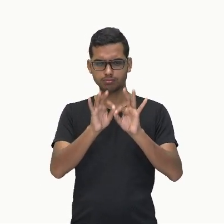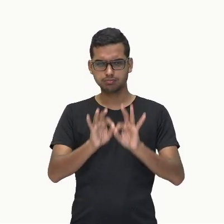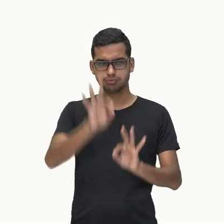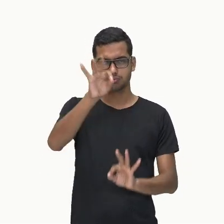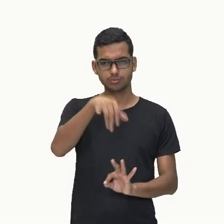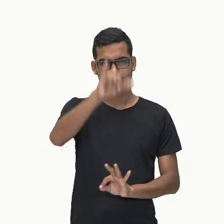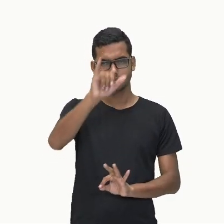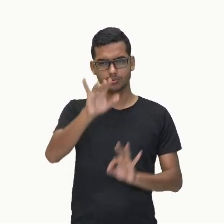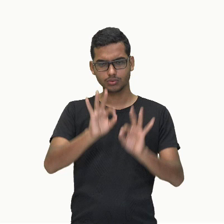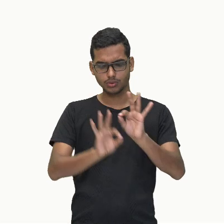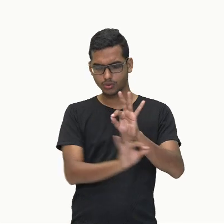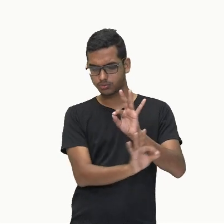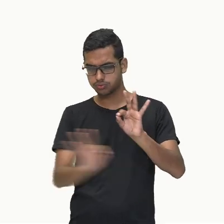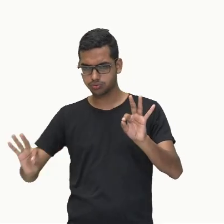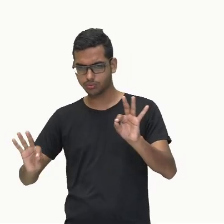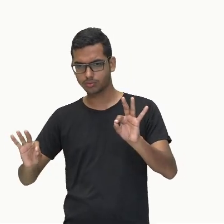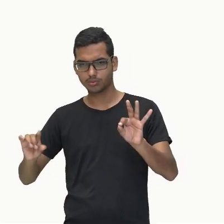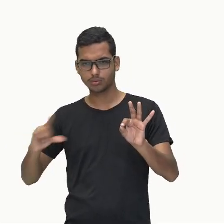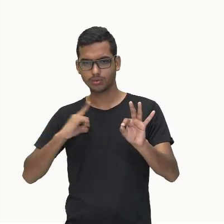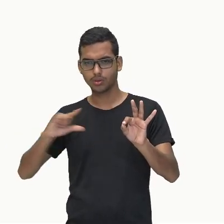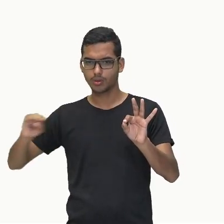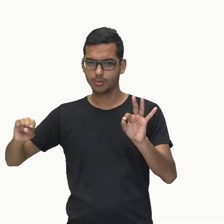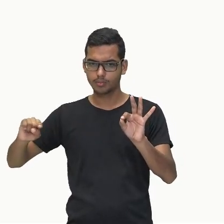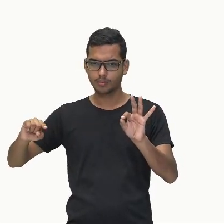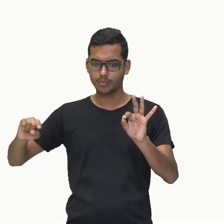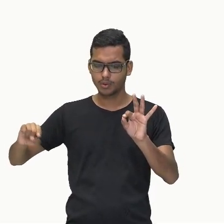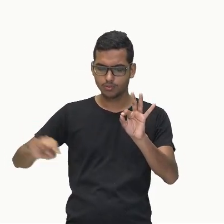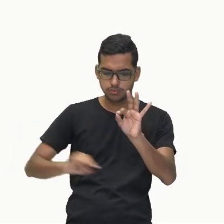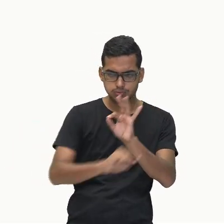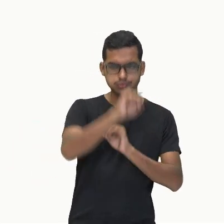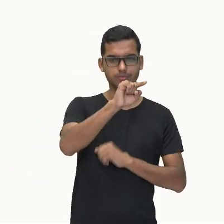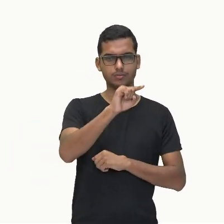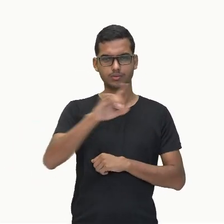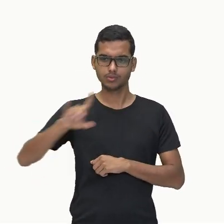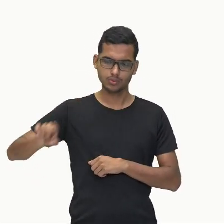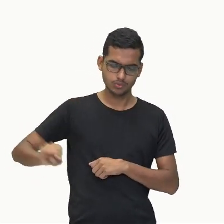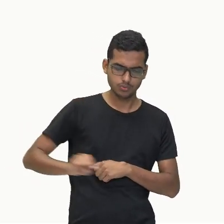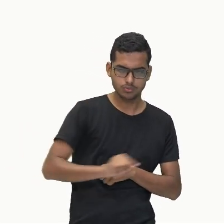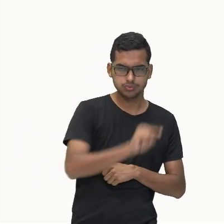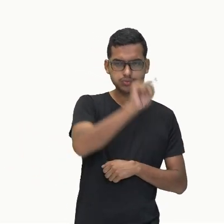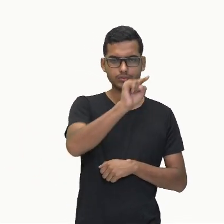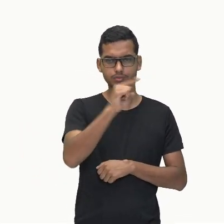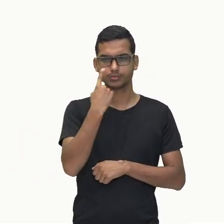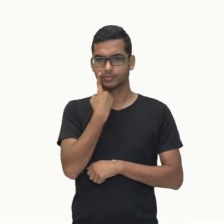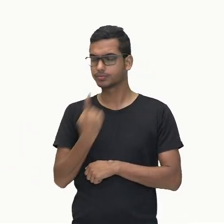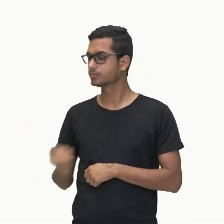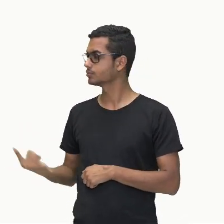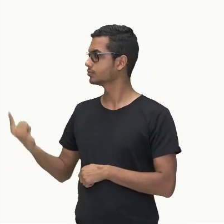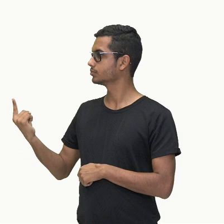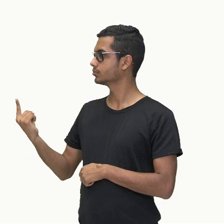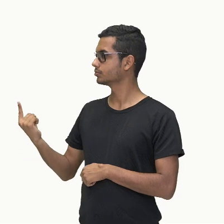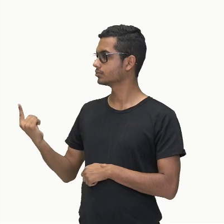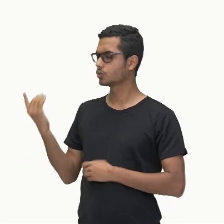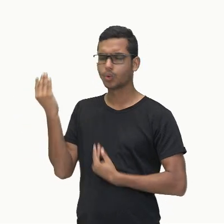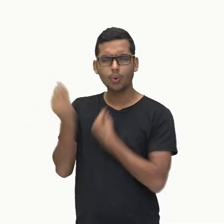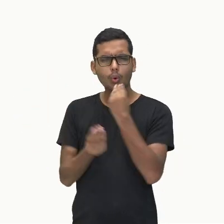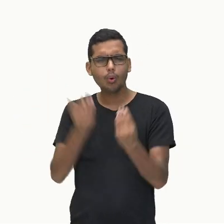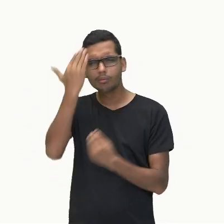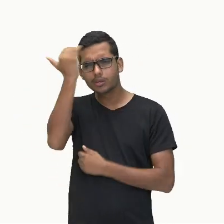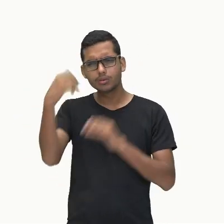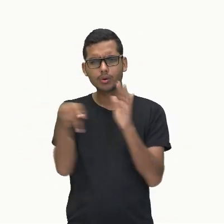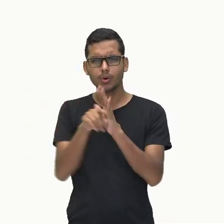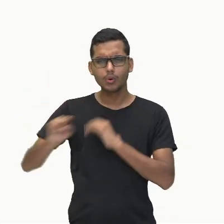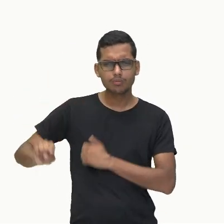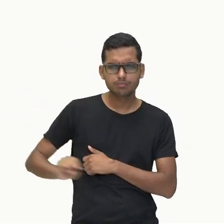U. Quase um U, né? Então, como que a gente faz para saber o domínio? O